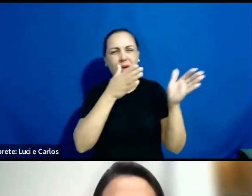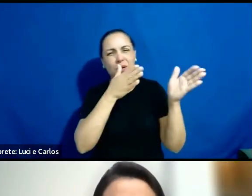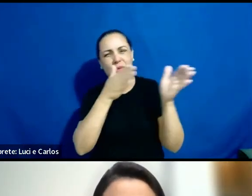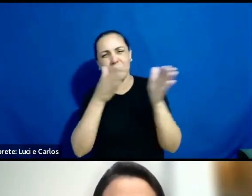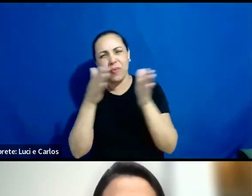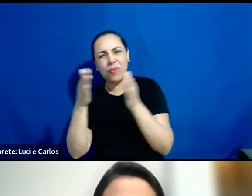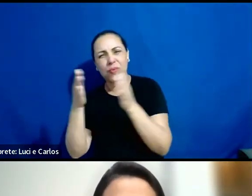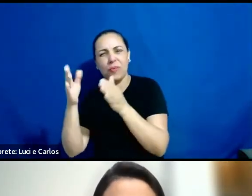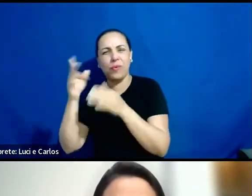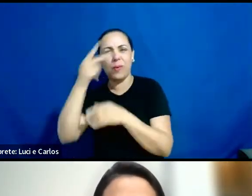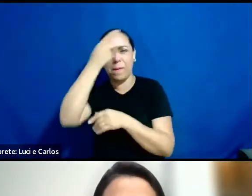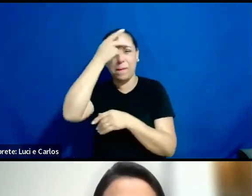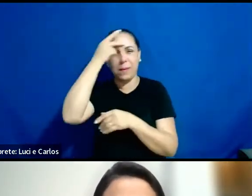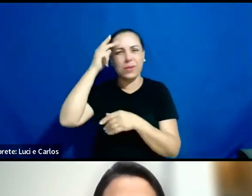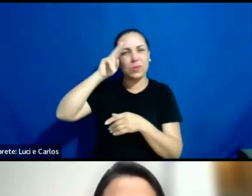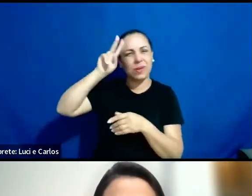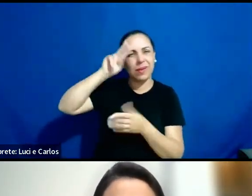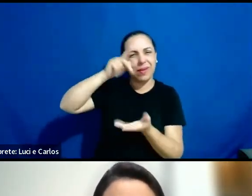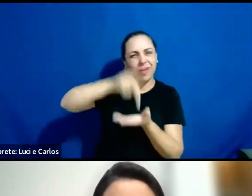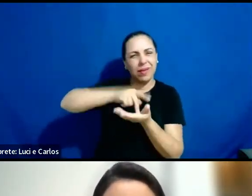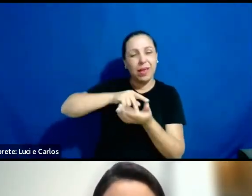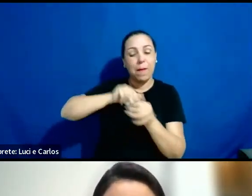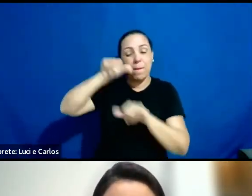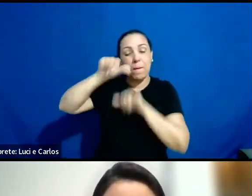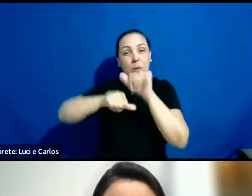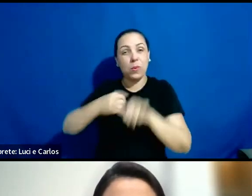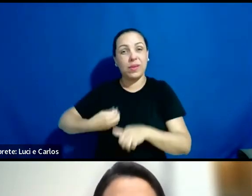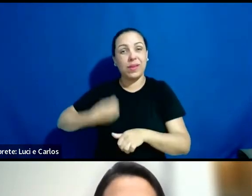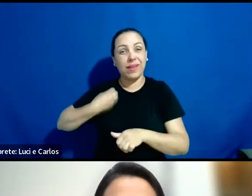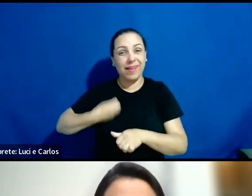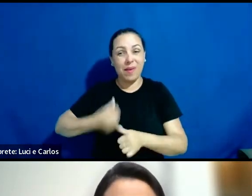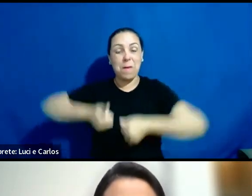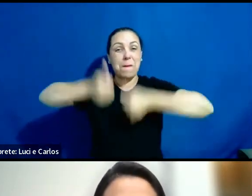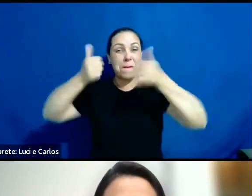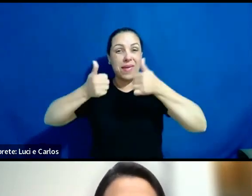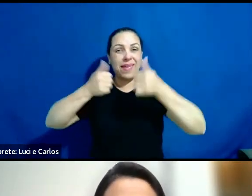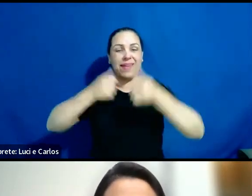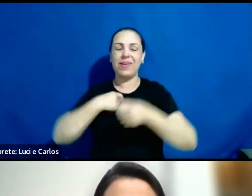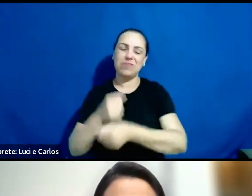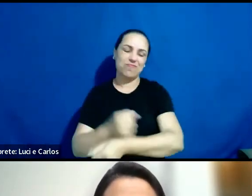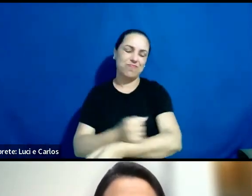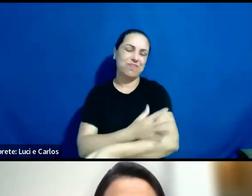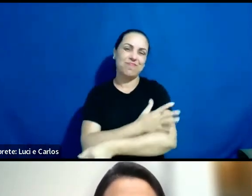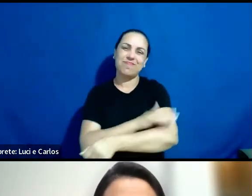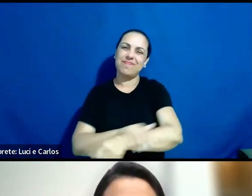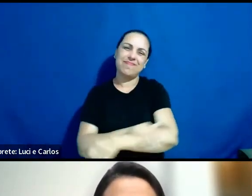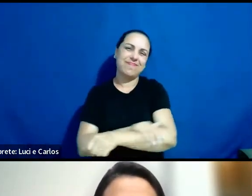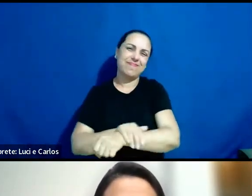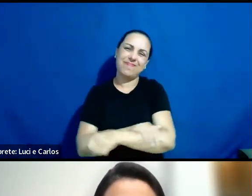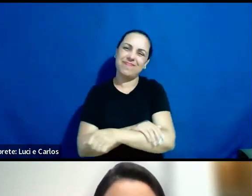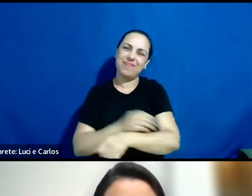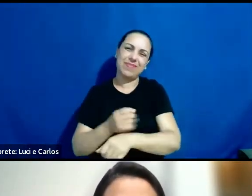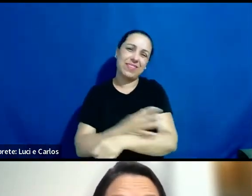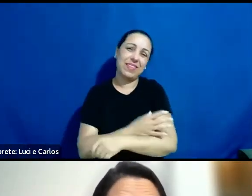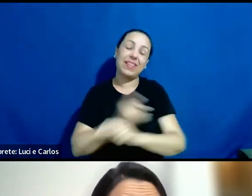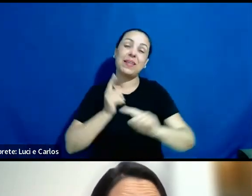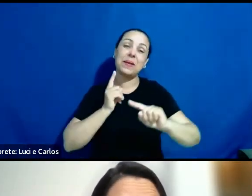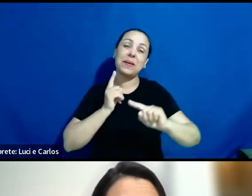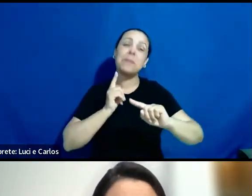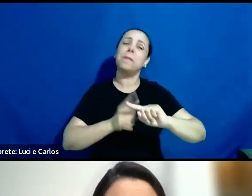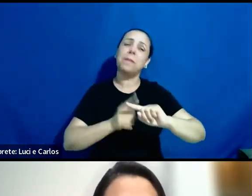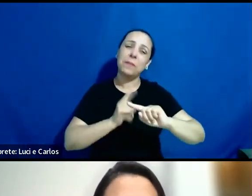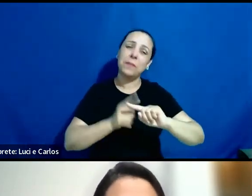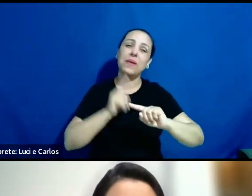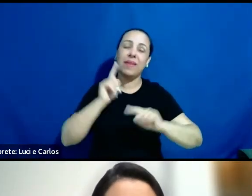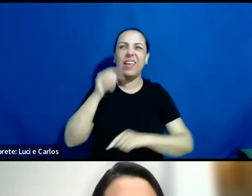assim, os relatos de mudança de hábito, porque é difícil acreditar que através de